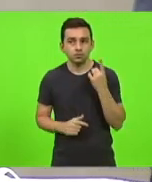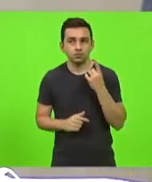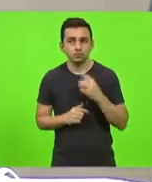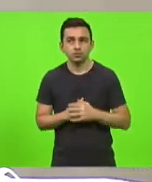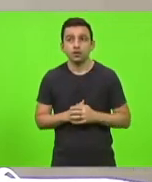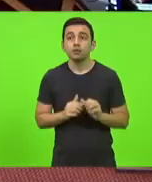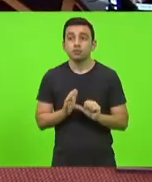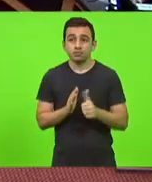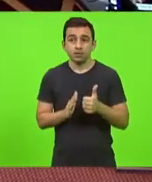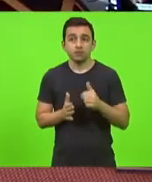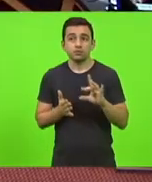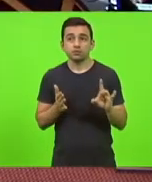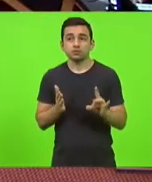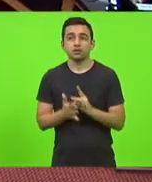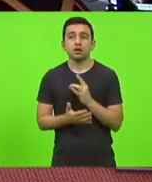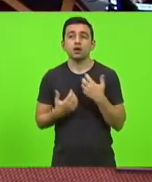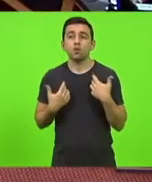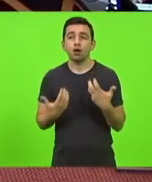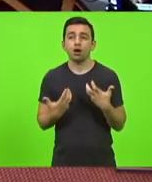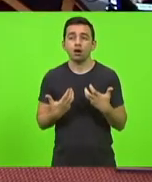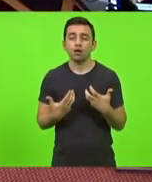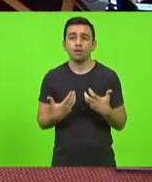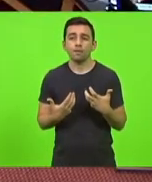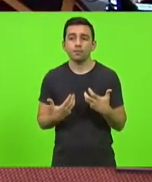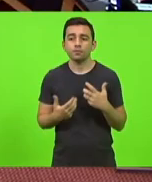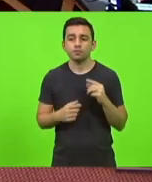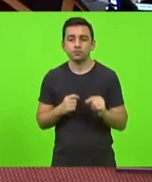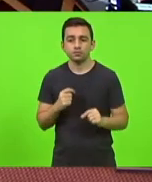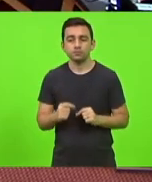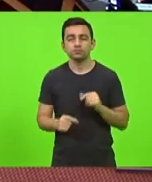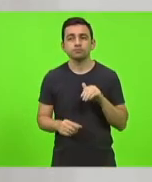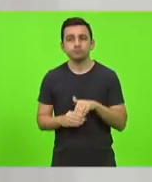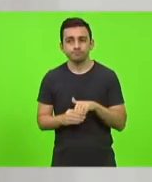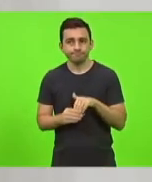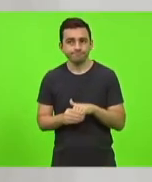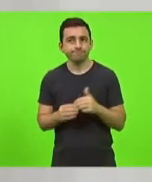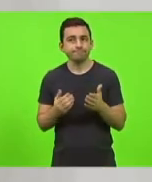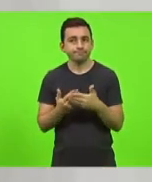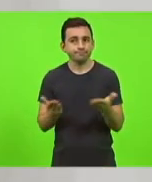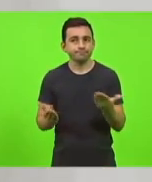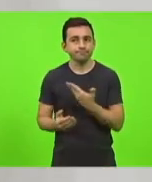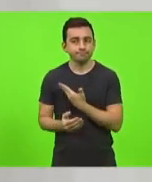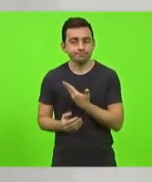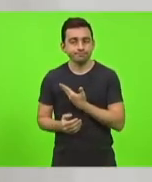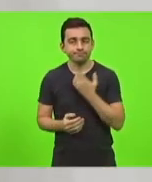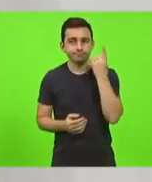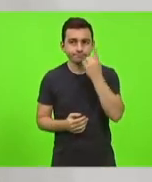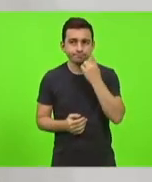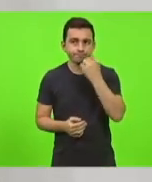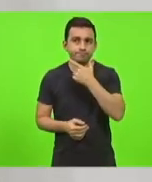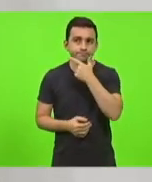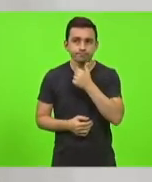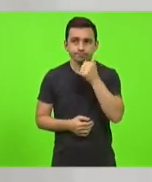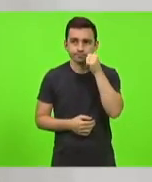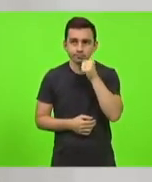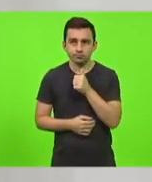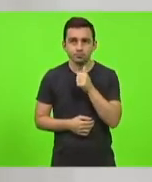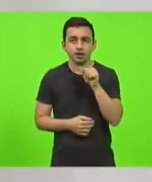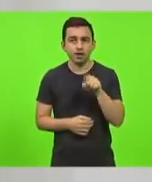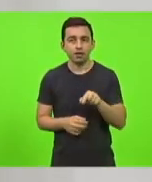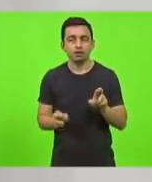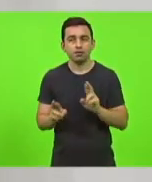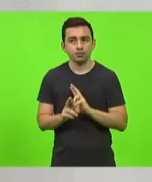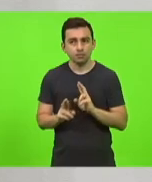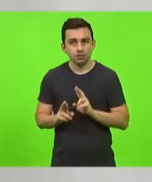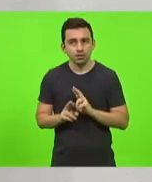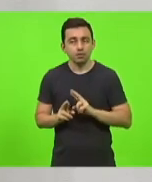Primeiro destaque que eu quero pedir o voto dos colegas deputados e deputadas é com relação à tabela que